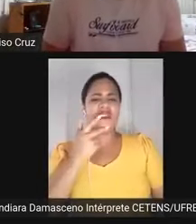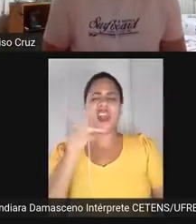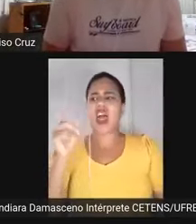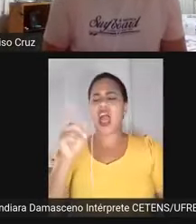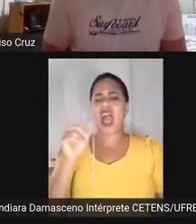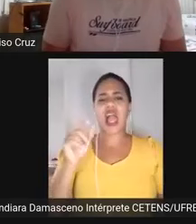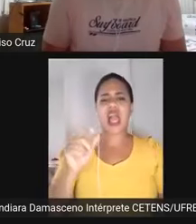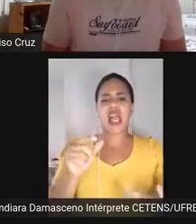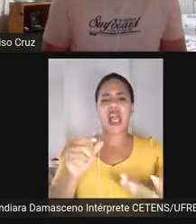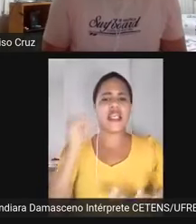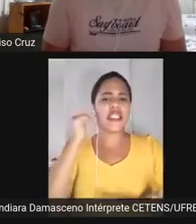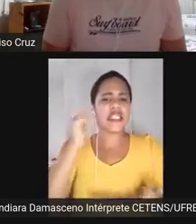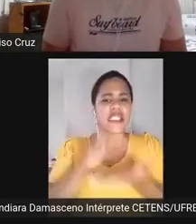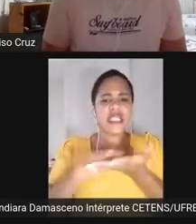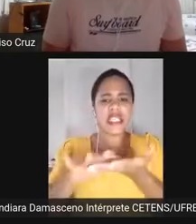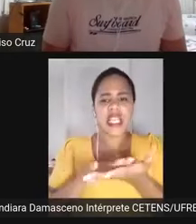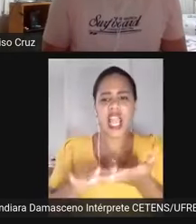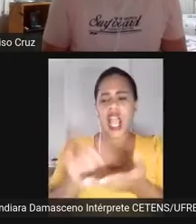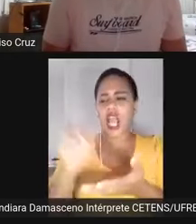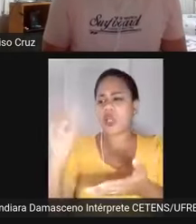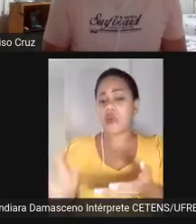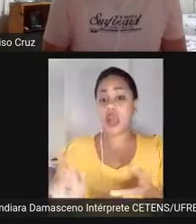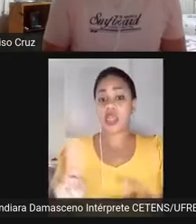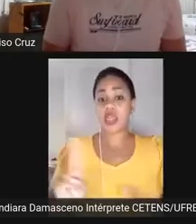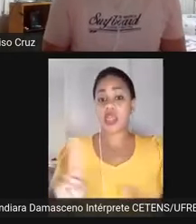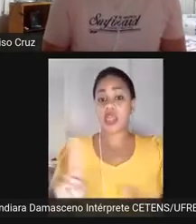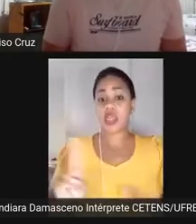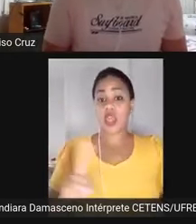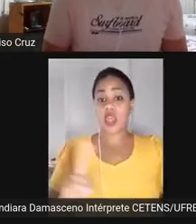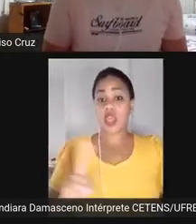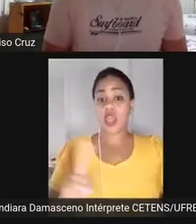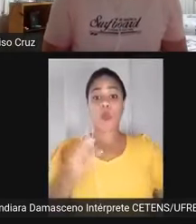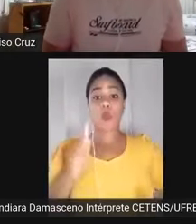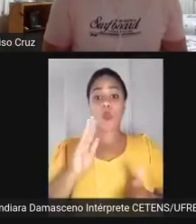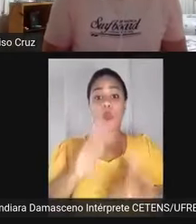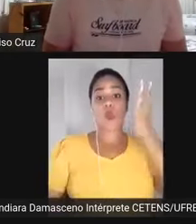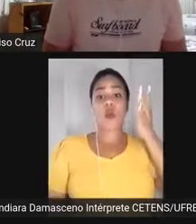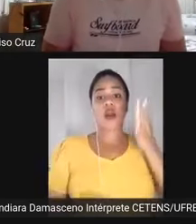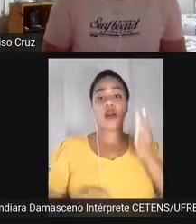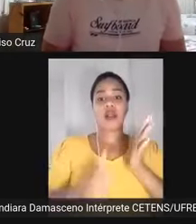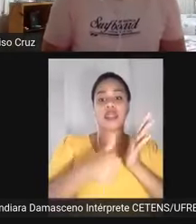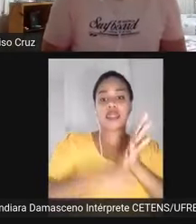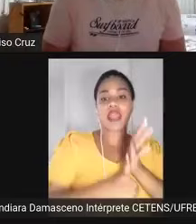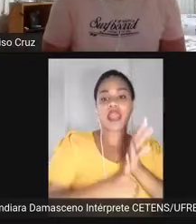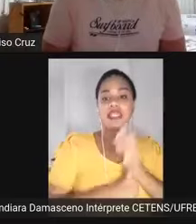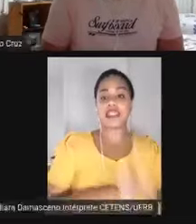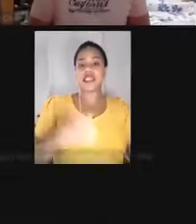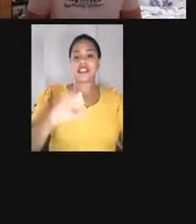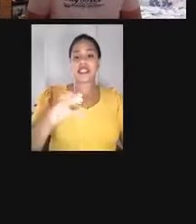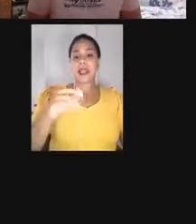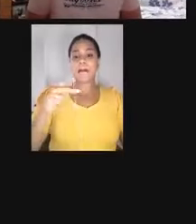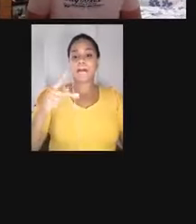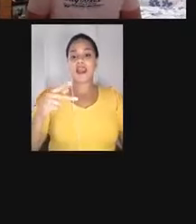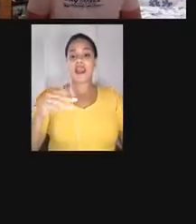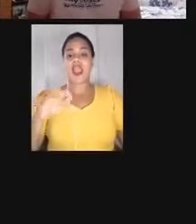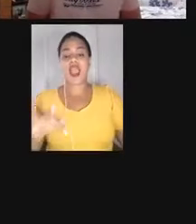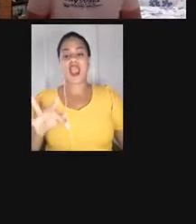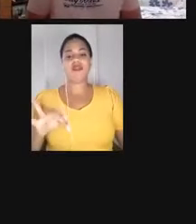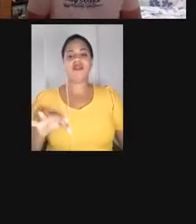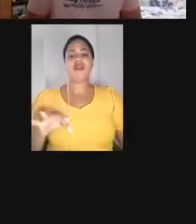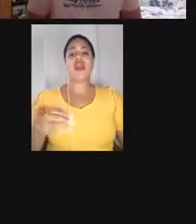fez aquilo, e não o indivíduo com uma carteira de identidade X, um CPF Y. Então, são essas pechas